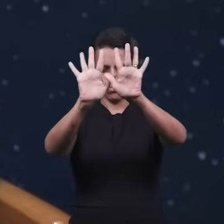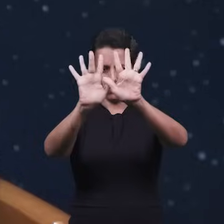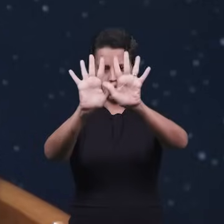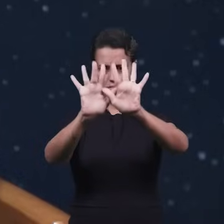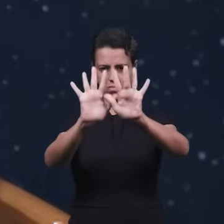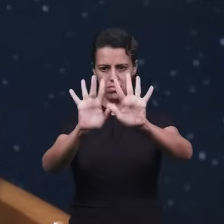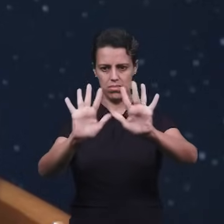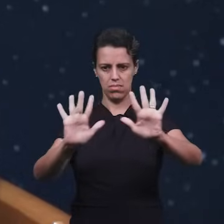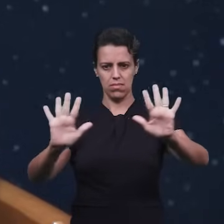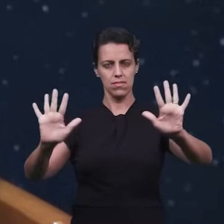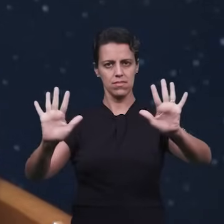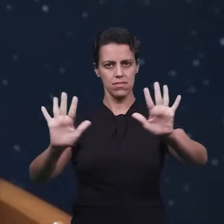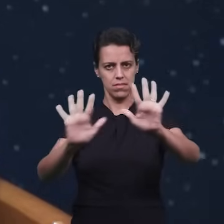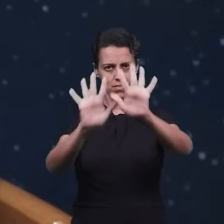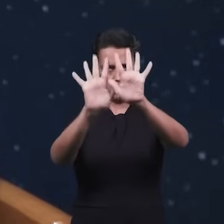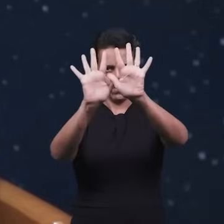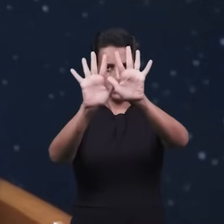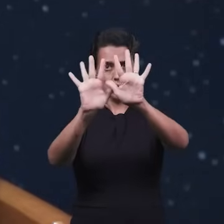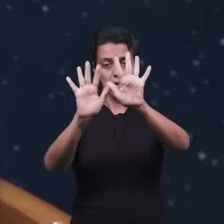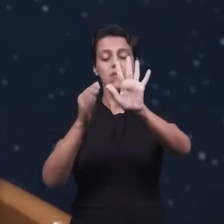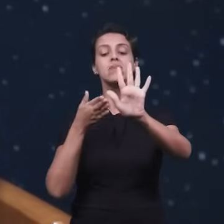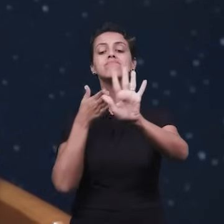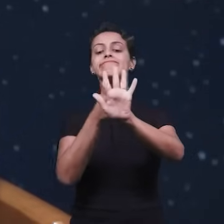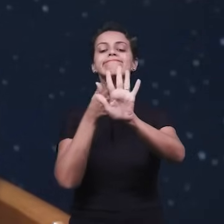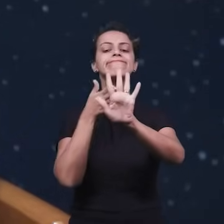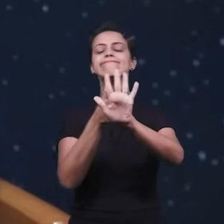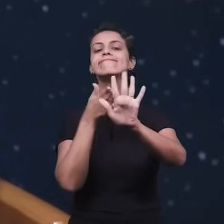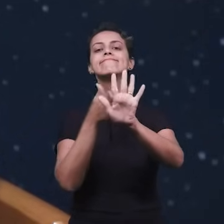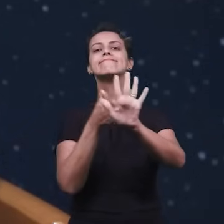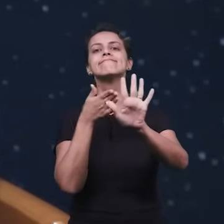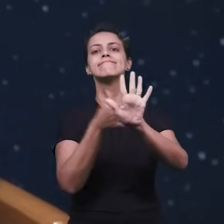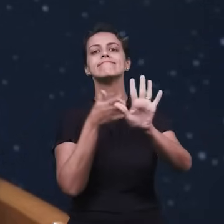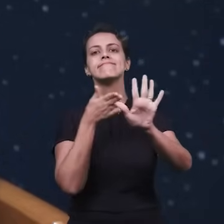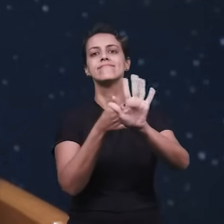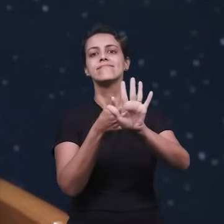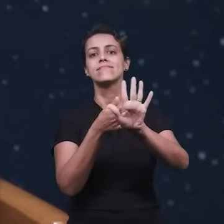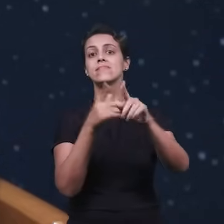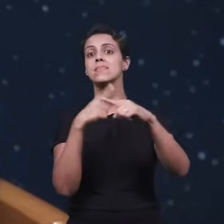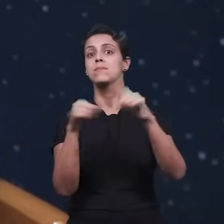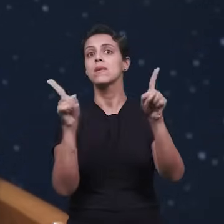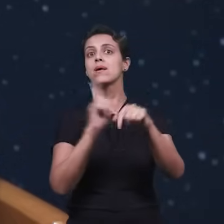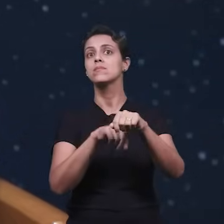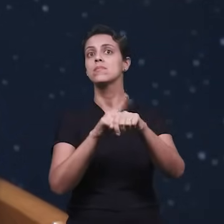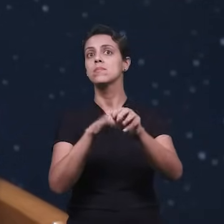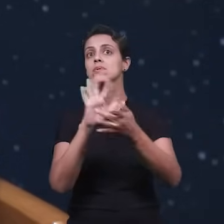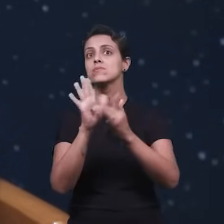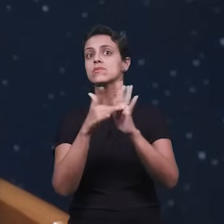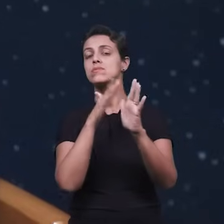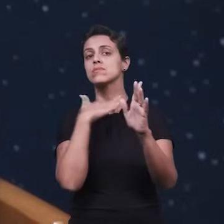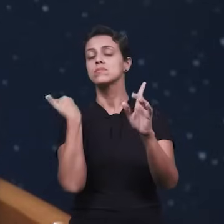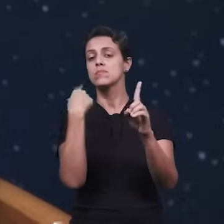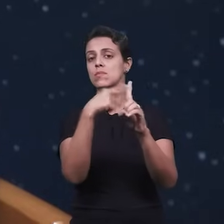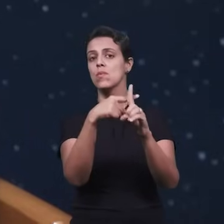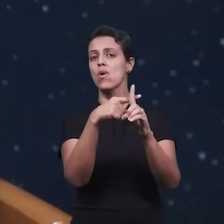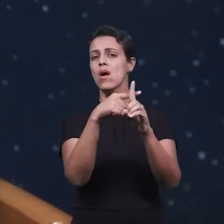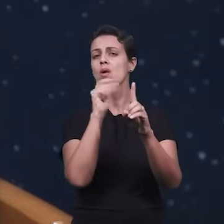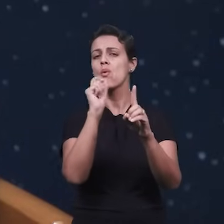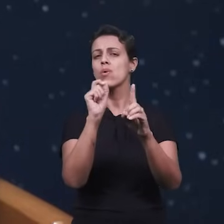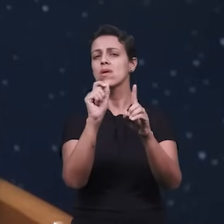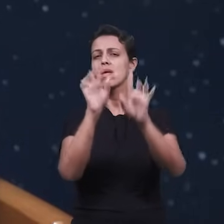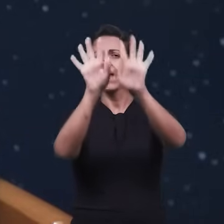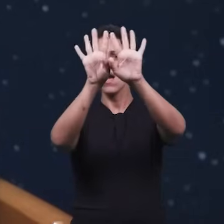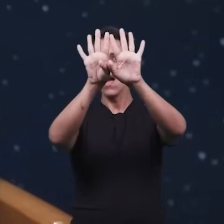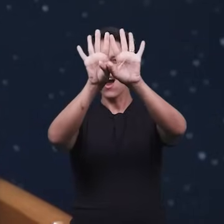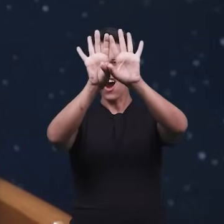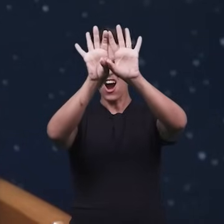foi esse véu, no tempo de Jesus já era o templo, não era mais o tabernáculo, foi esse véu que foi rasgado, dando acesso